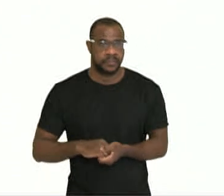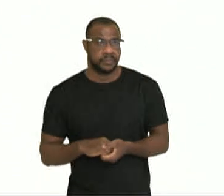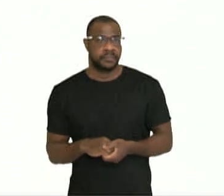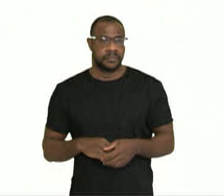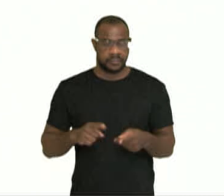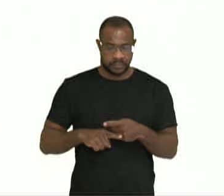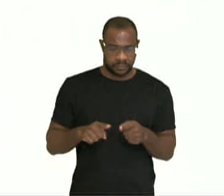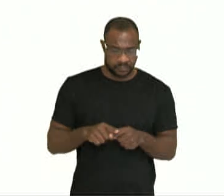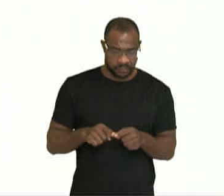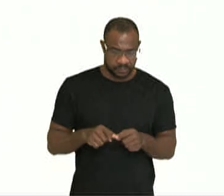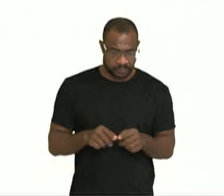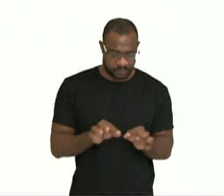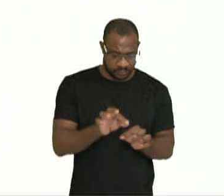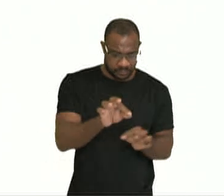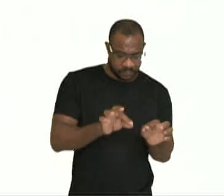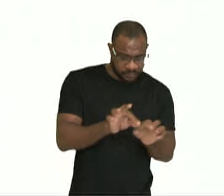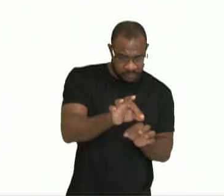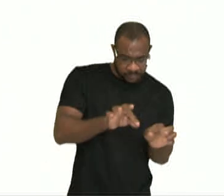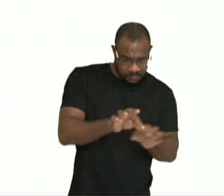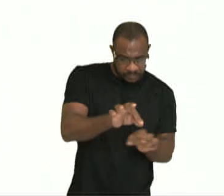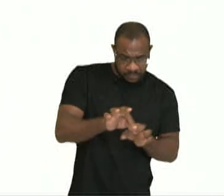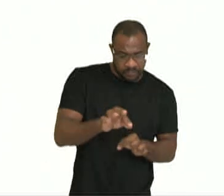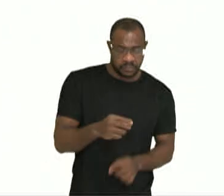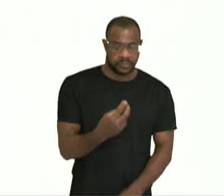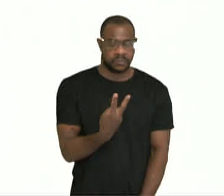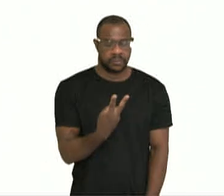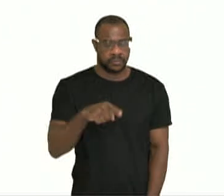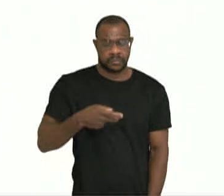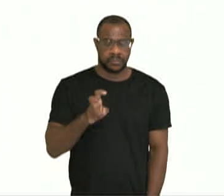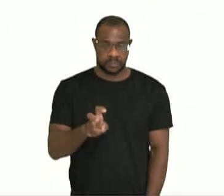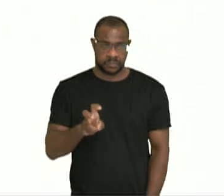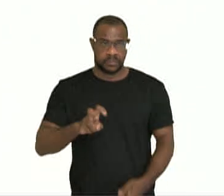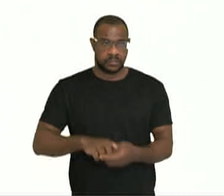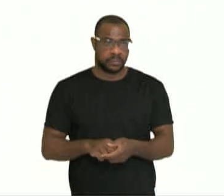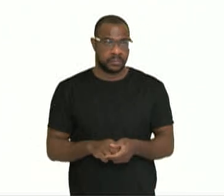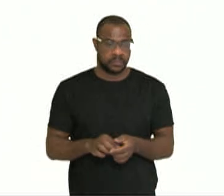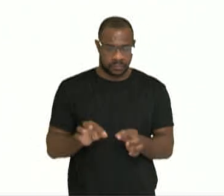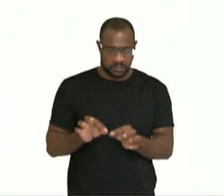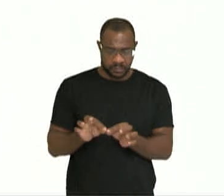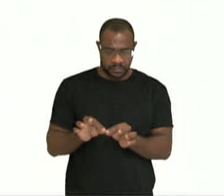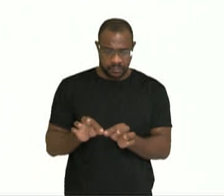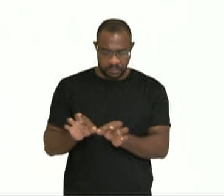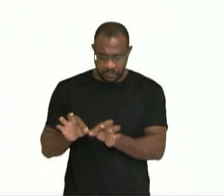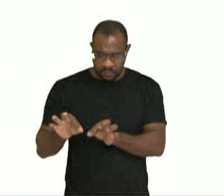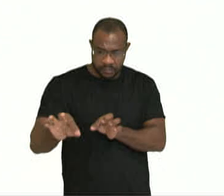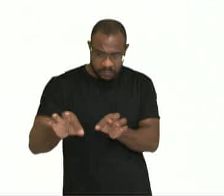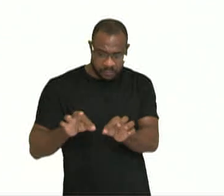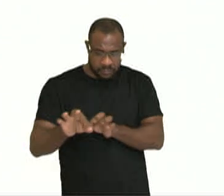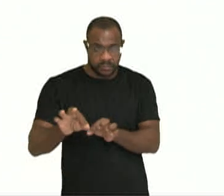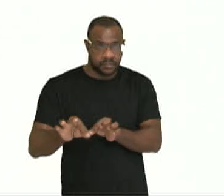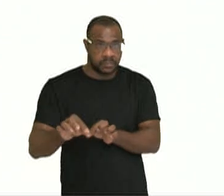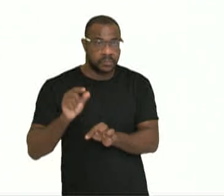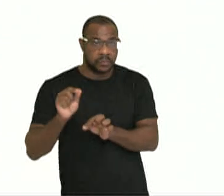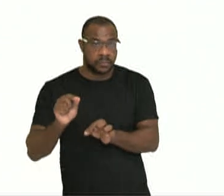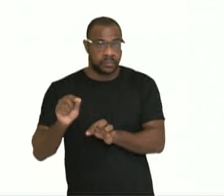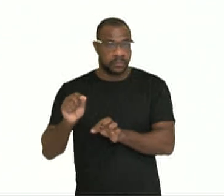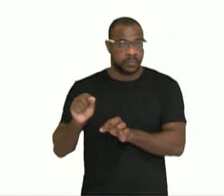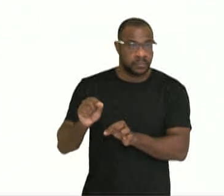A largura, 2,5x. E a profundidade, 1,7x.